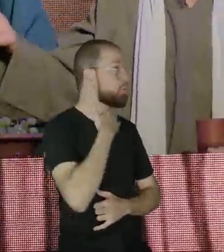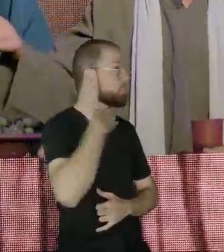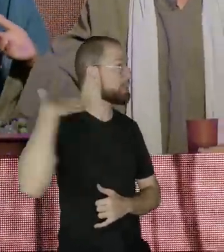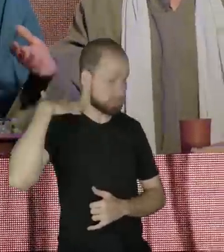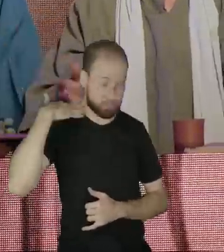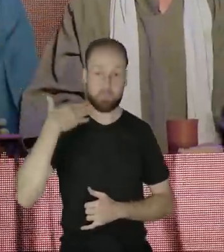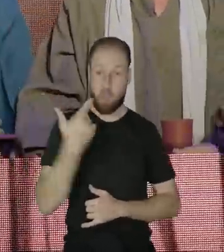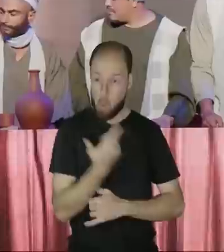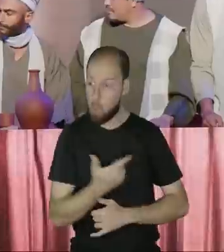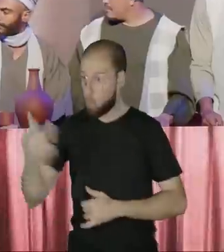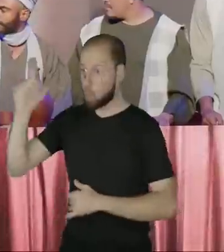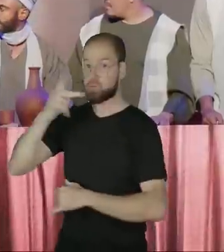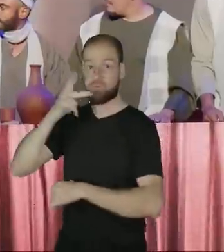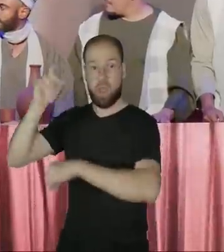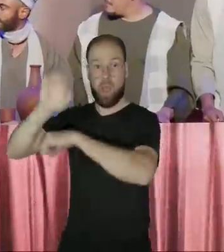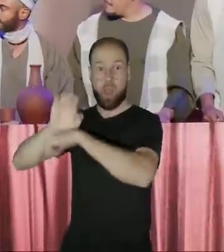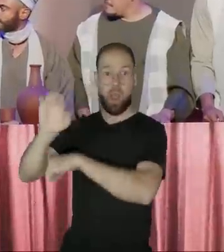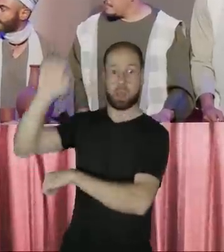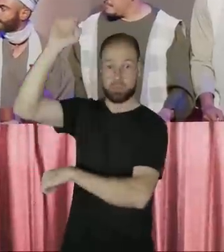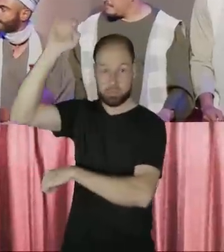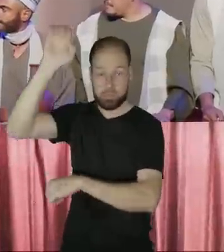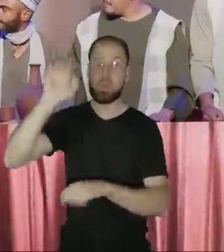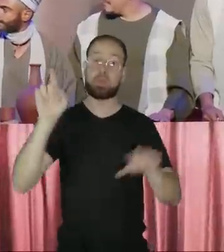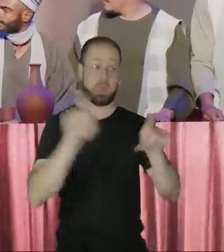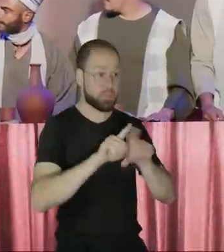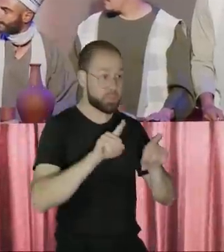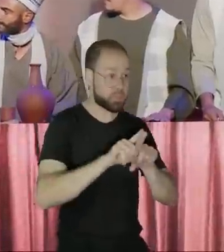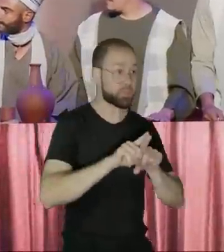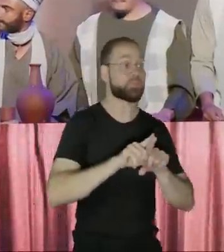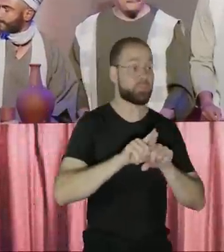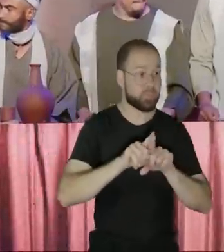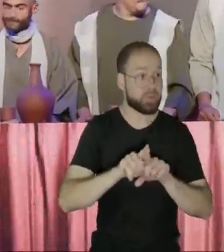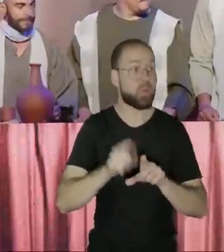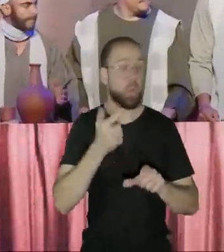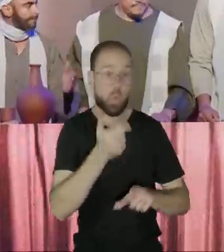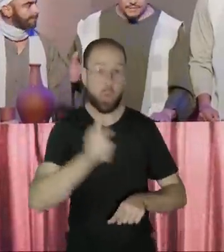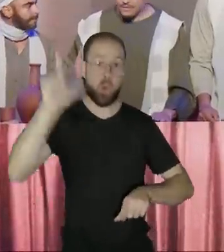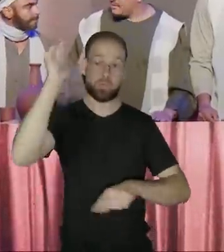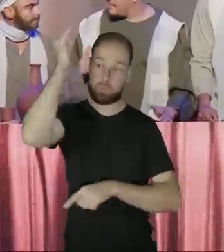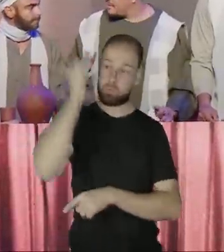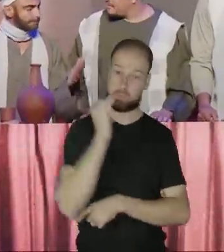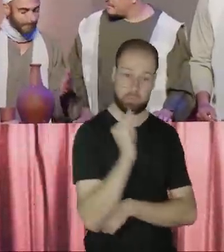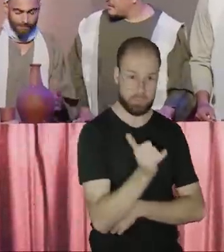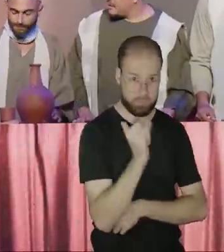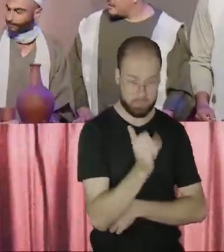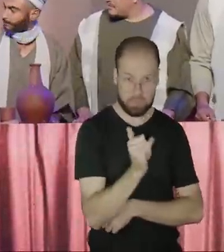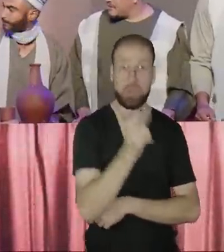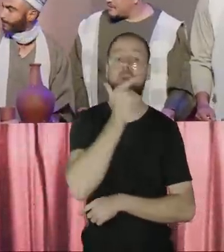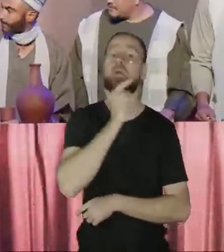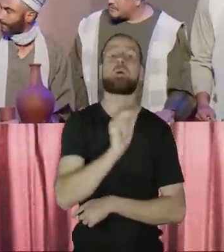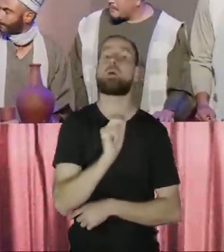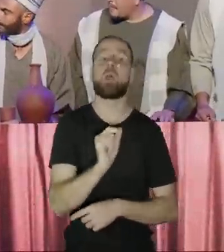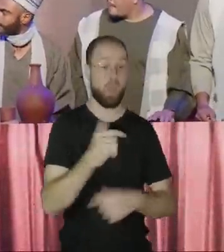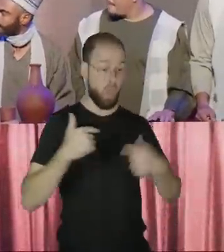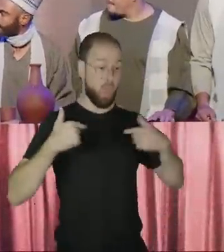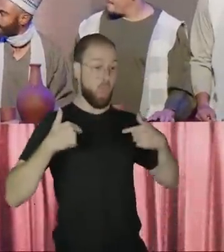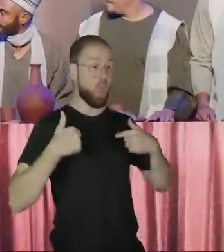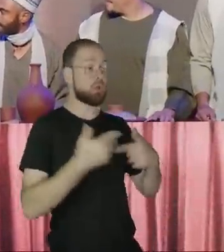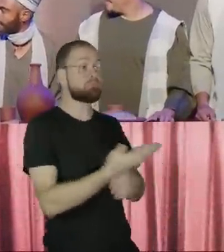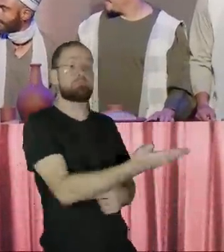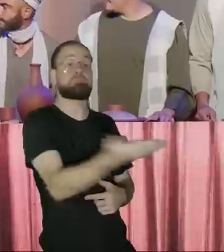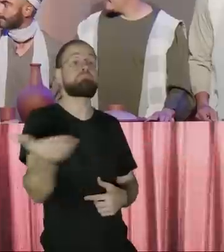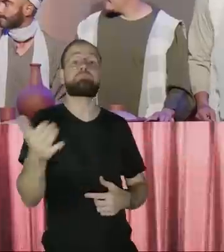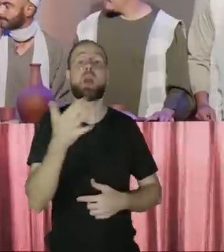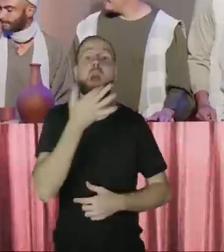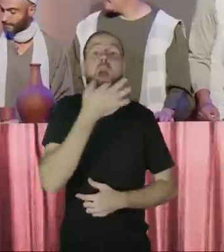Elias. Jeremias e um dos profetas. Mas vós, quem dizeis que sou? Tu és o Cristo, o Filho